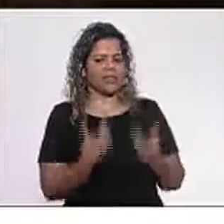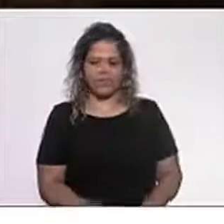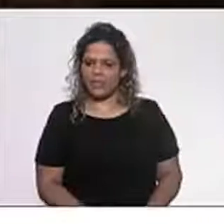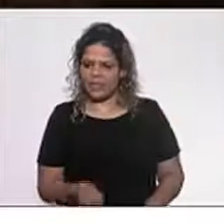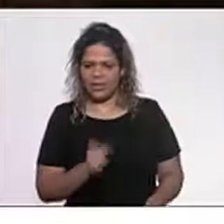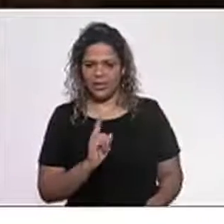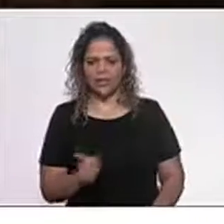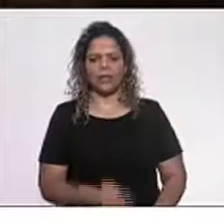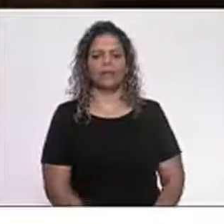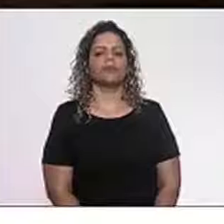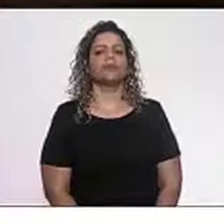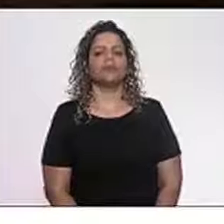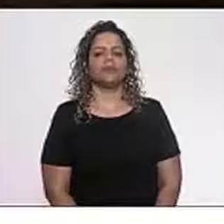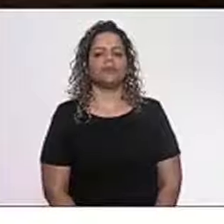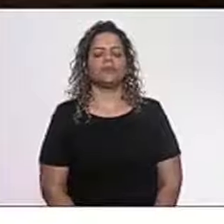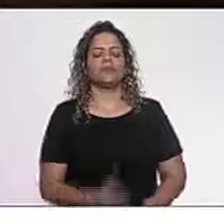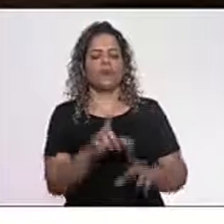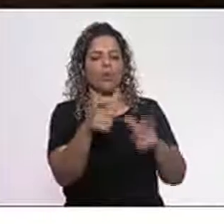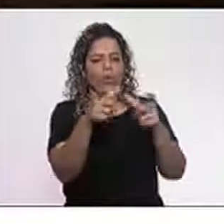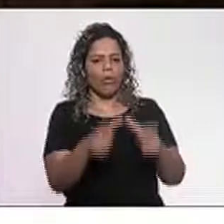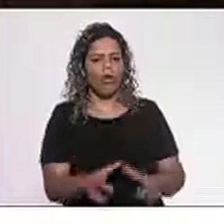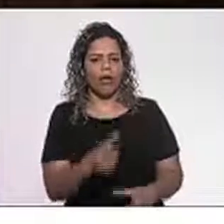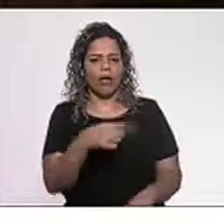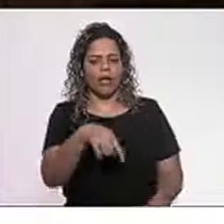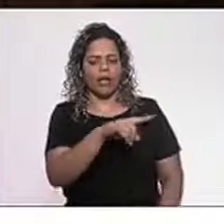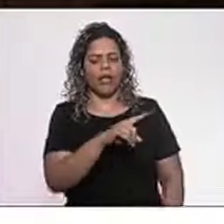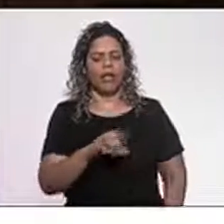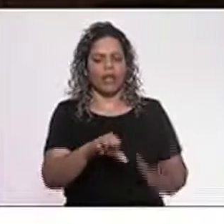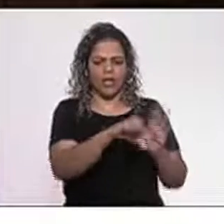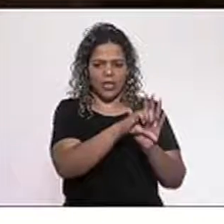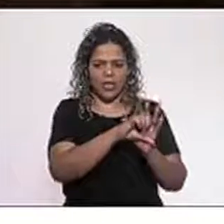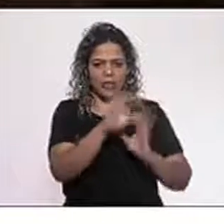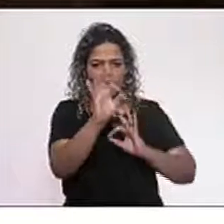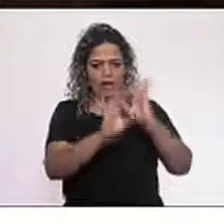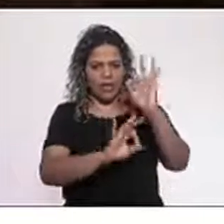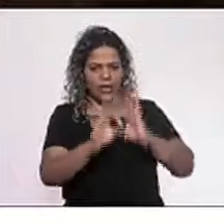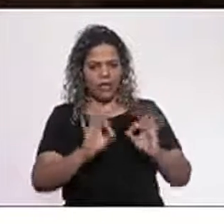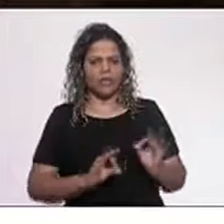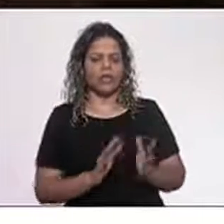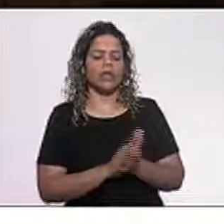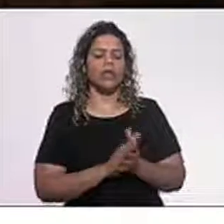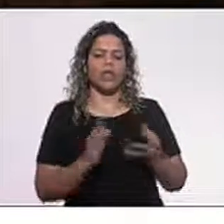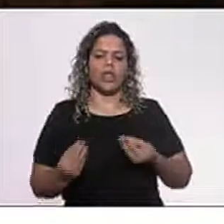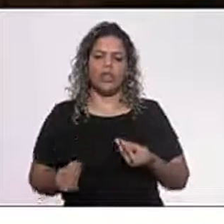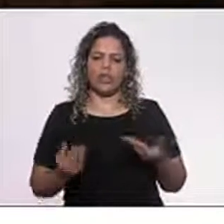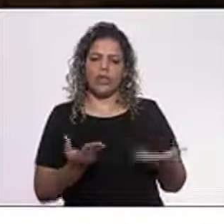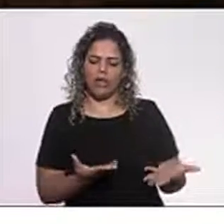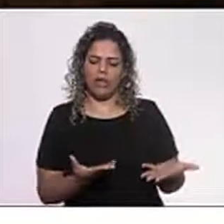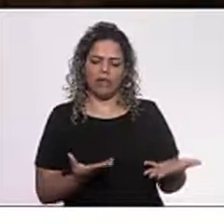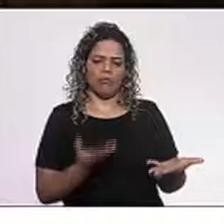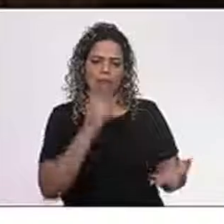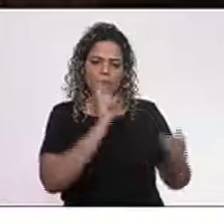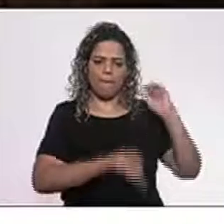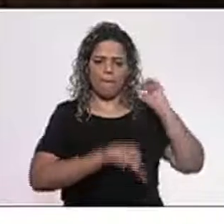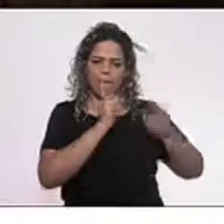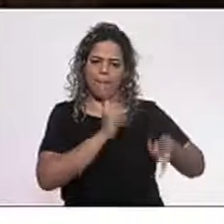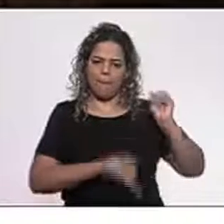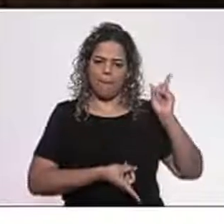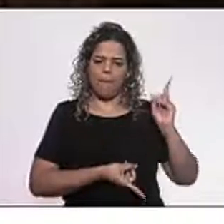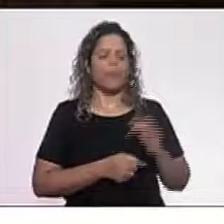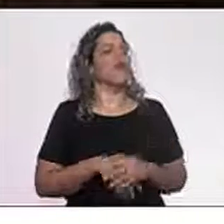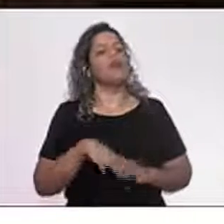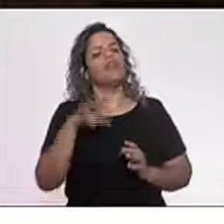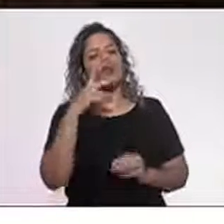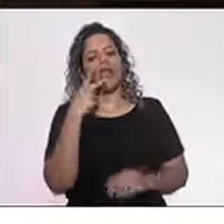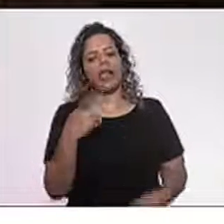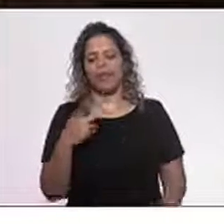mais um local onde o crime organizado dê as cartas. Falar